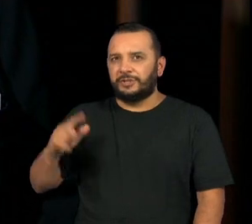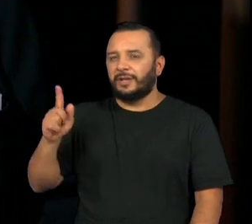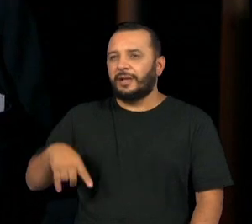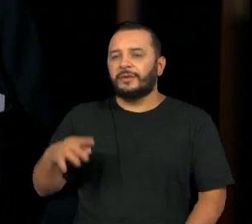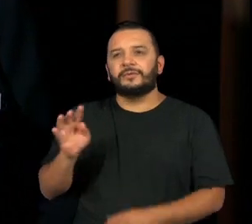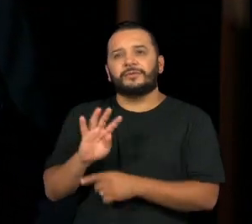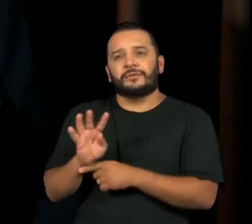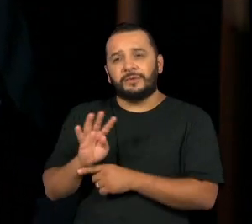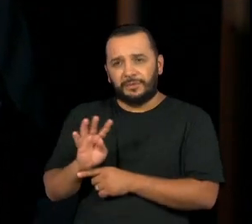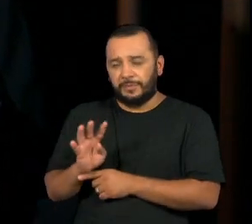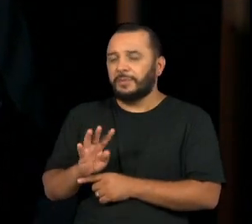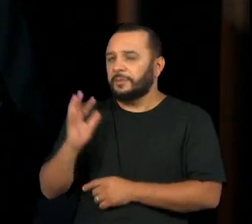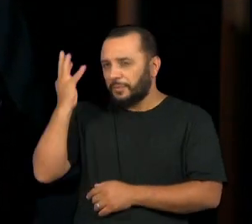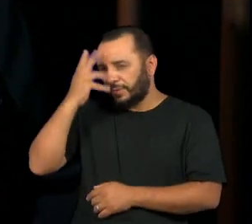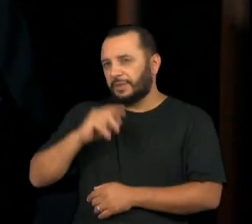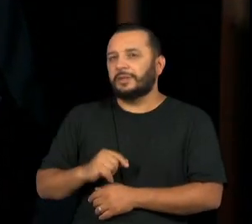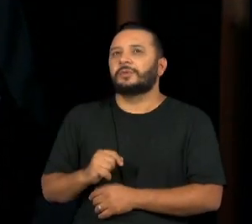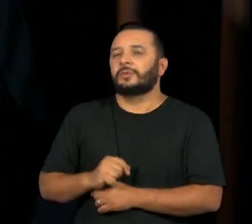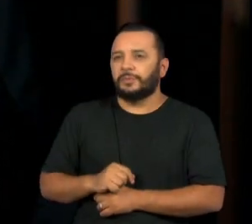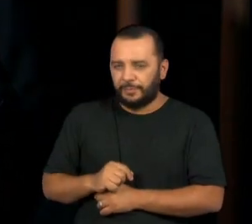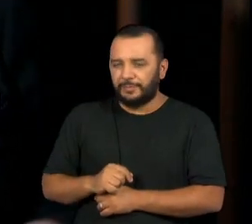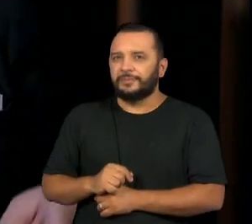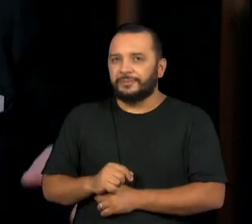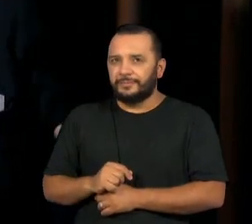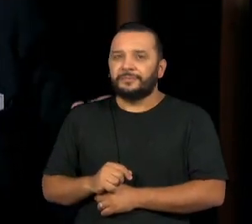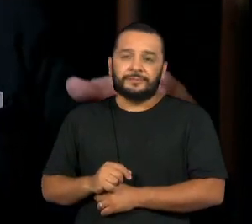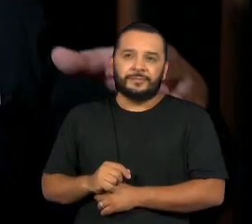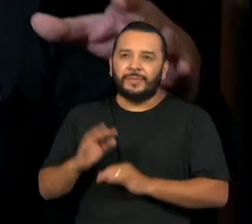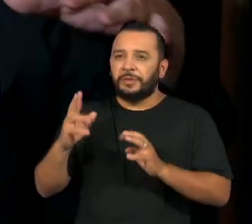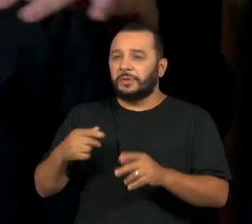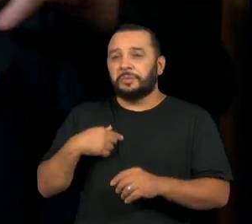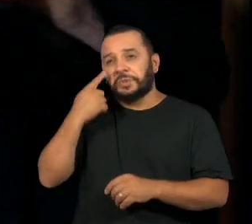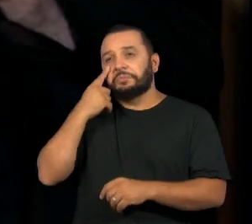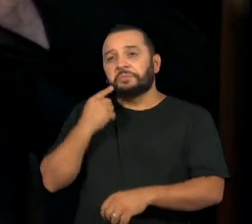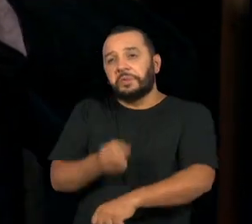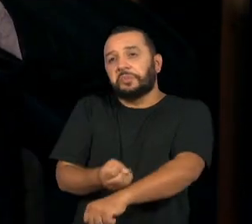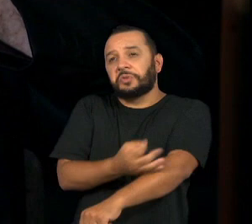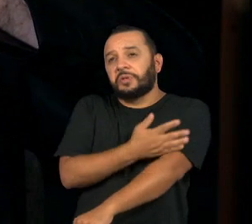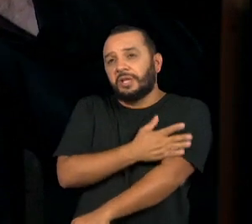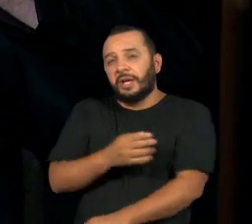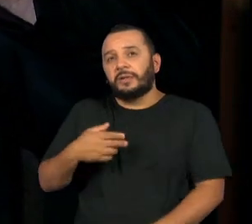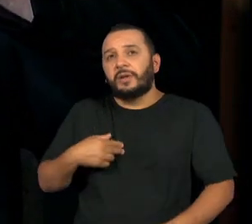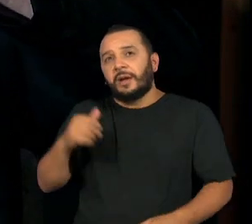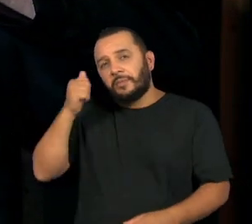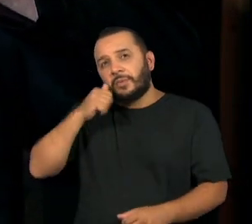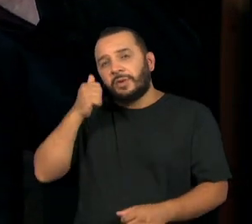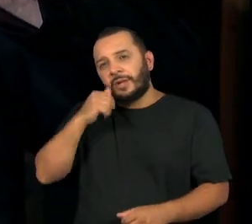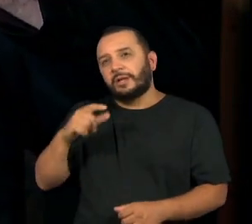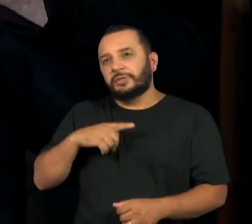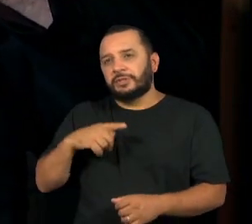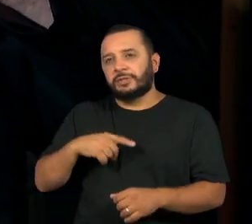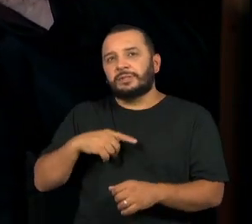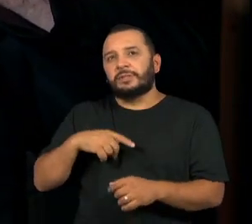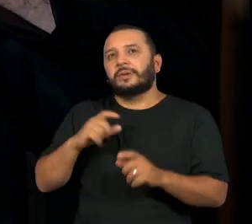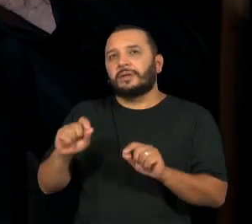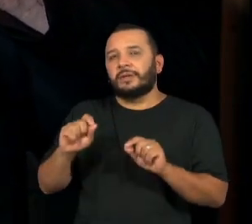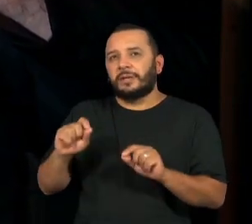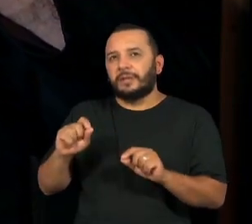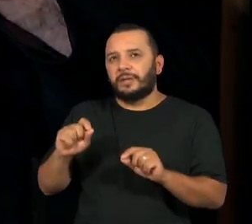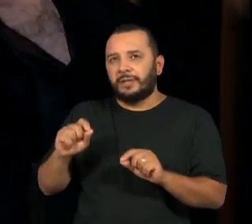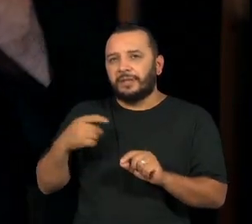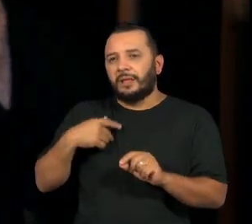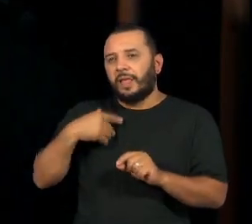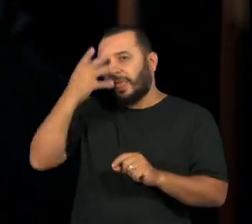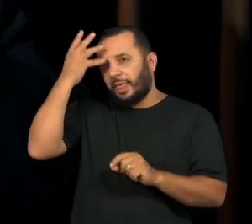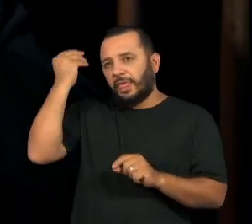bonito o filho da Noiva um filme argentino E aí tava todo mundo emocionado a mulher que tinha Mal de Parkinson aí o molho para o sono desculpa